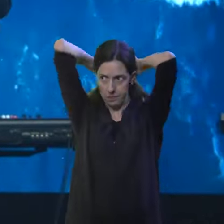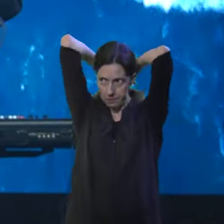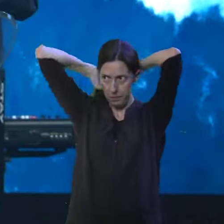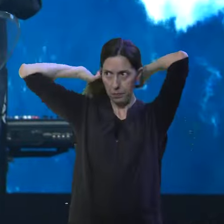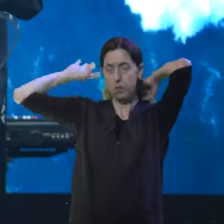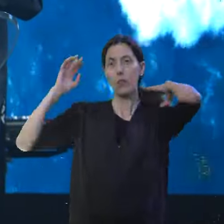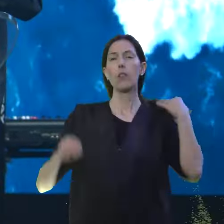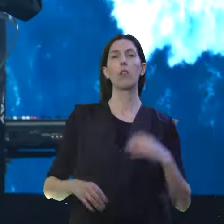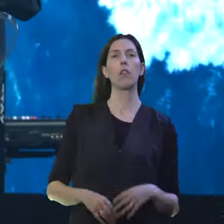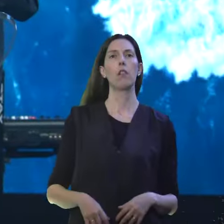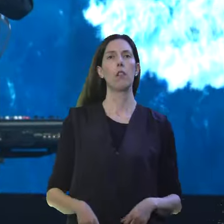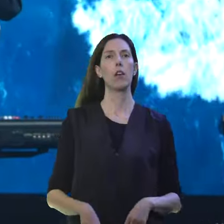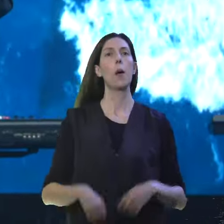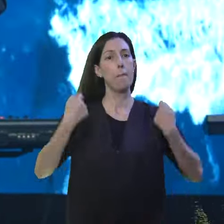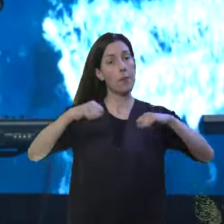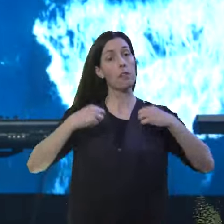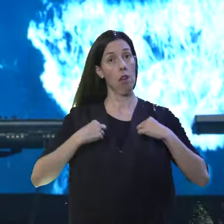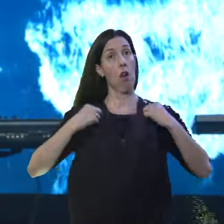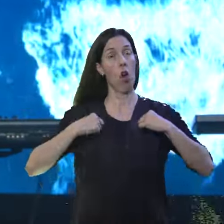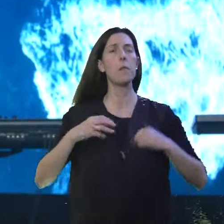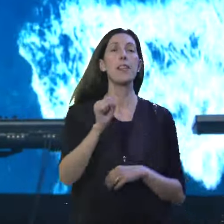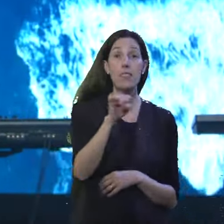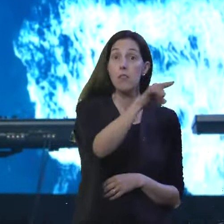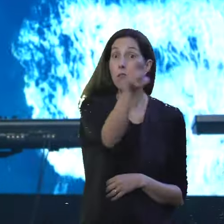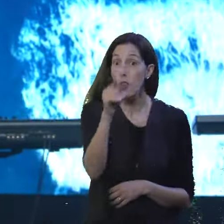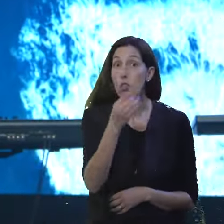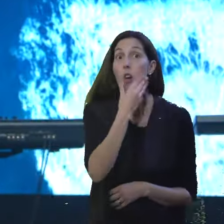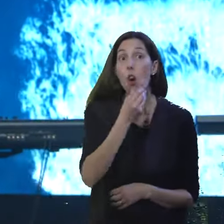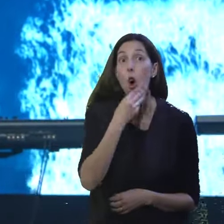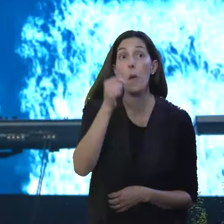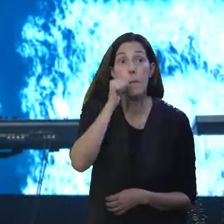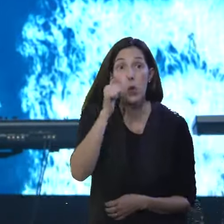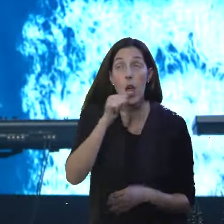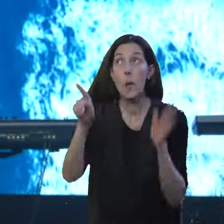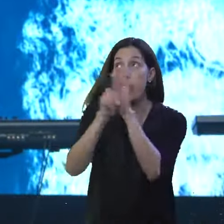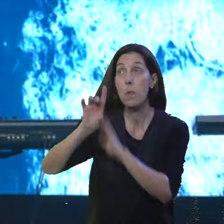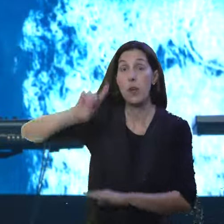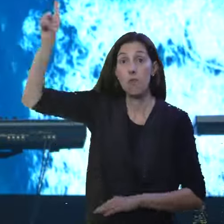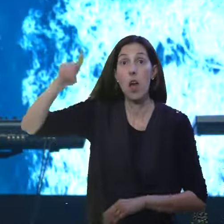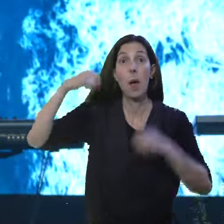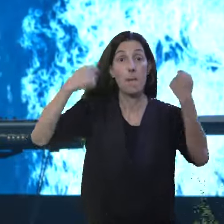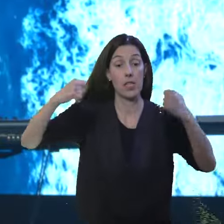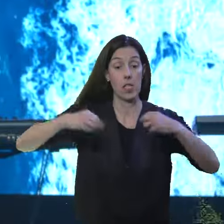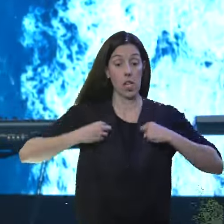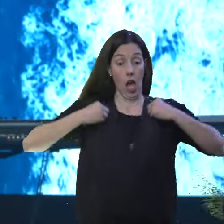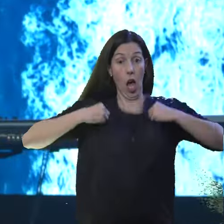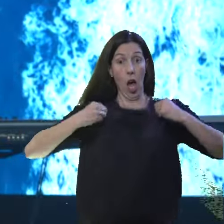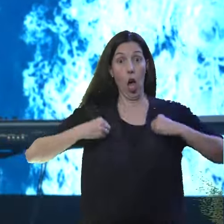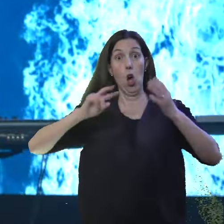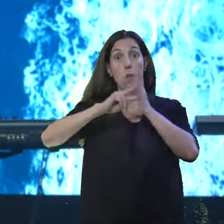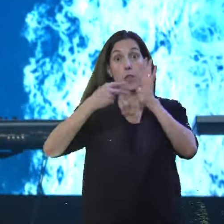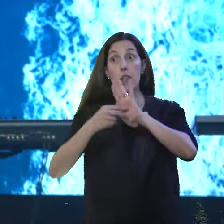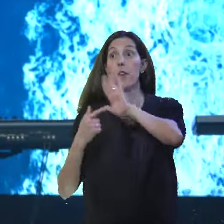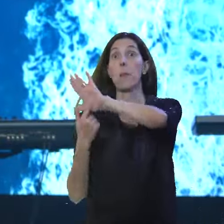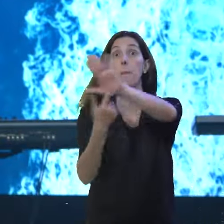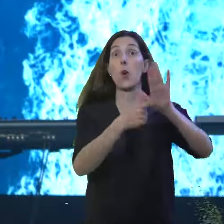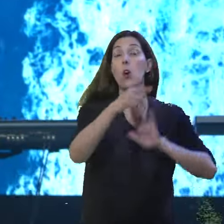Vai ter que trocar o armário inteiro. Se você quer ser homem e mulher de Deus, tem que trocar o teu armário. A sua roupa fala sobre o seu caráter.